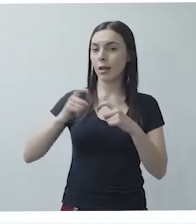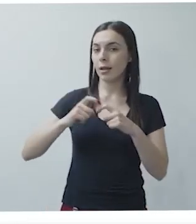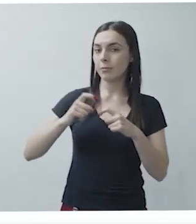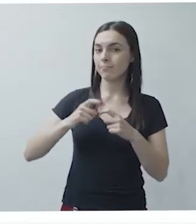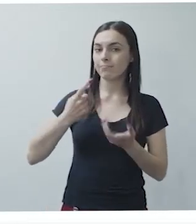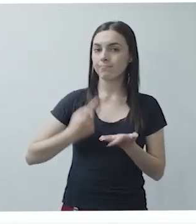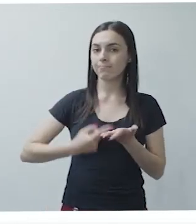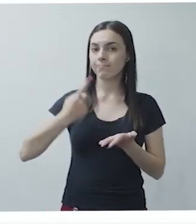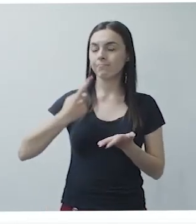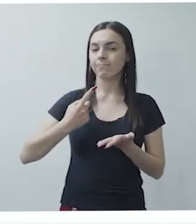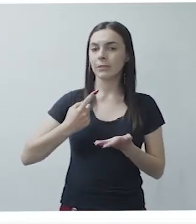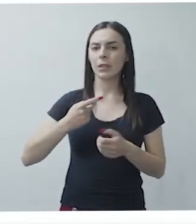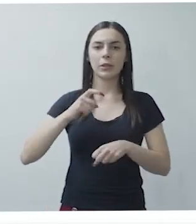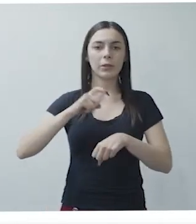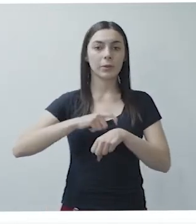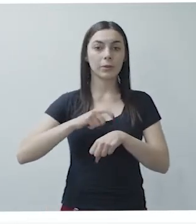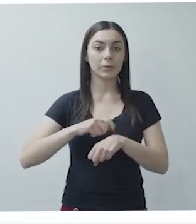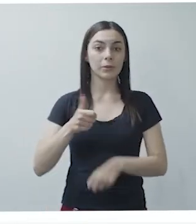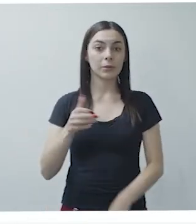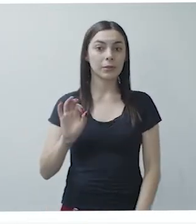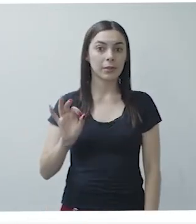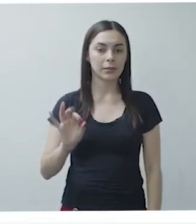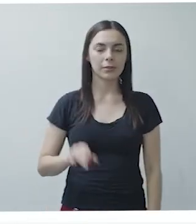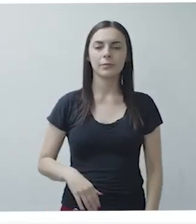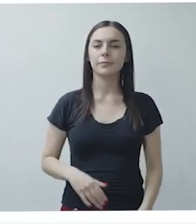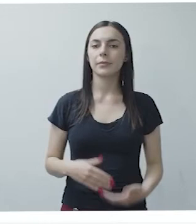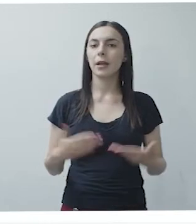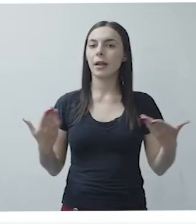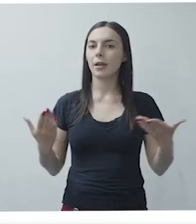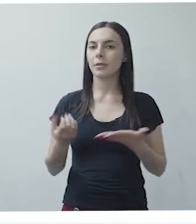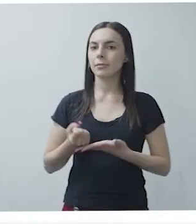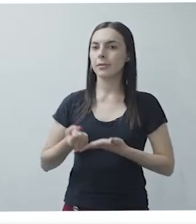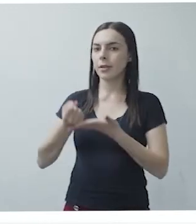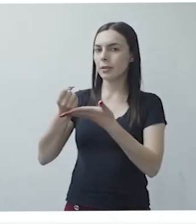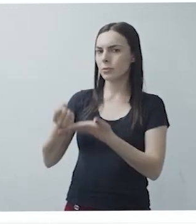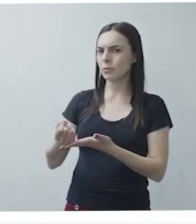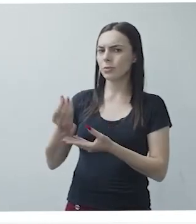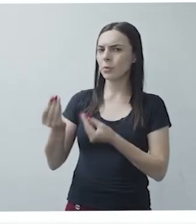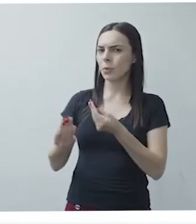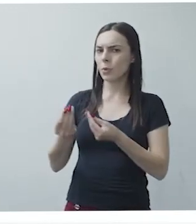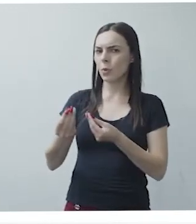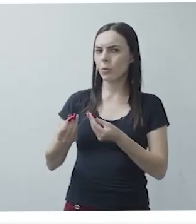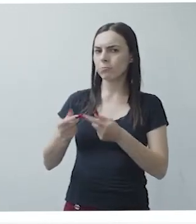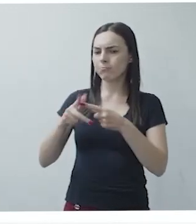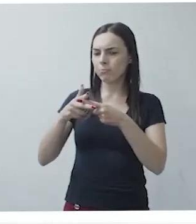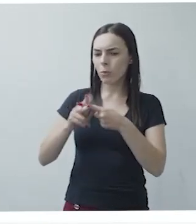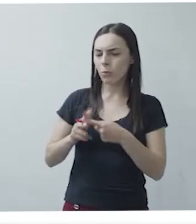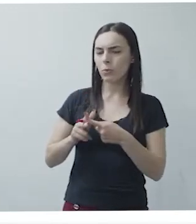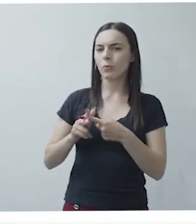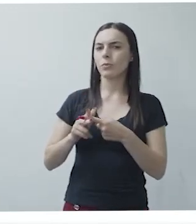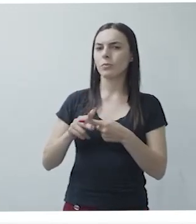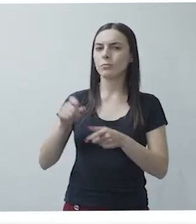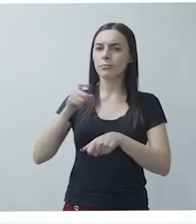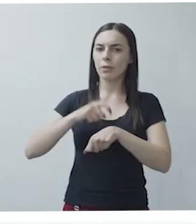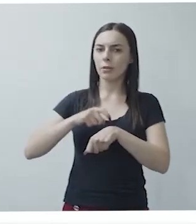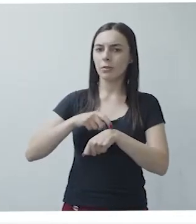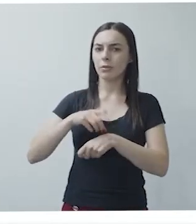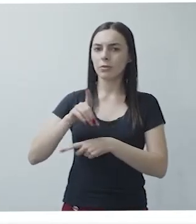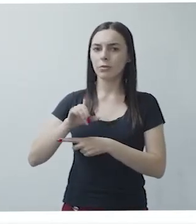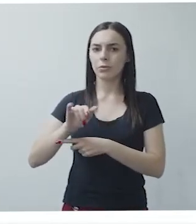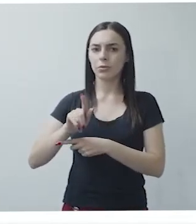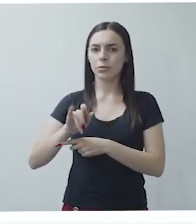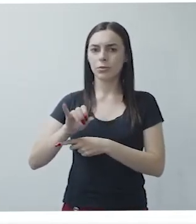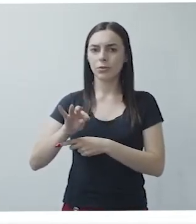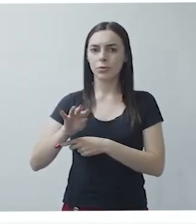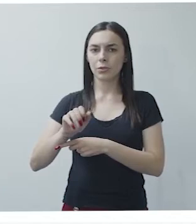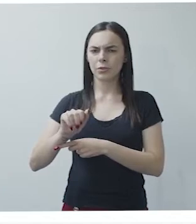consulta médica às 10 horas. Ajude a programar o relógio digital. Vocês lembram como é o relógio